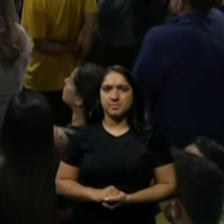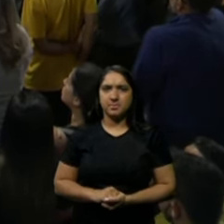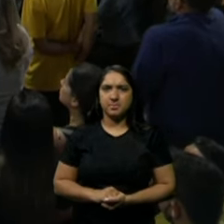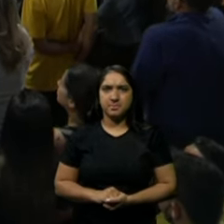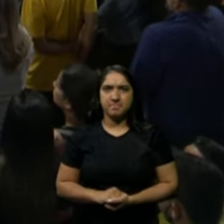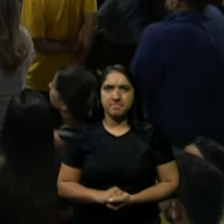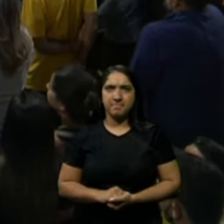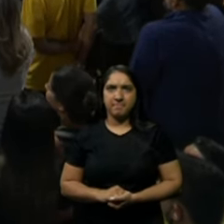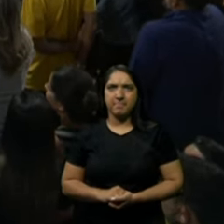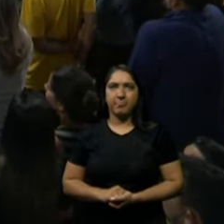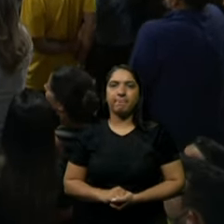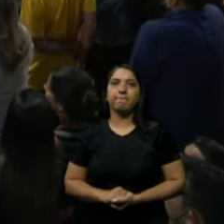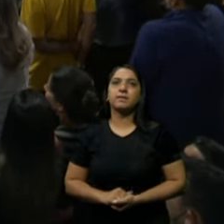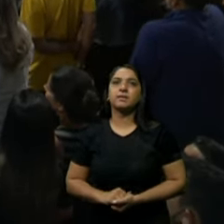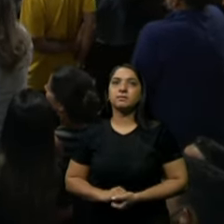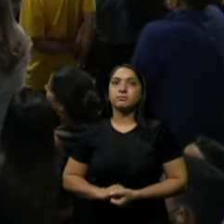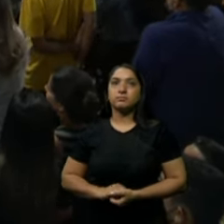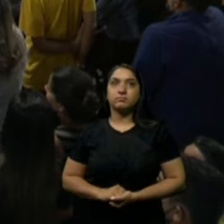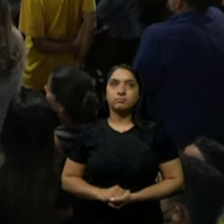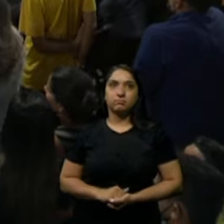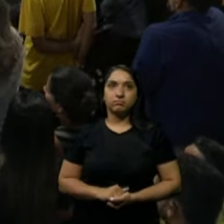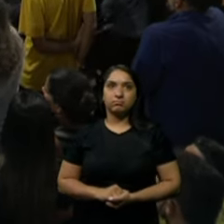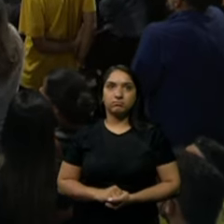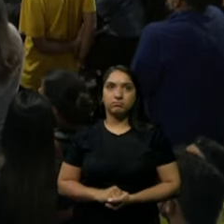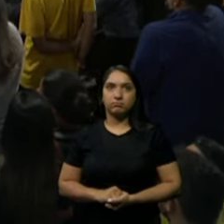E aí as